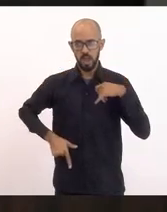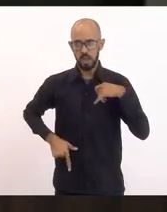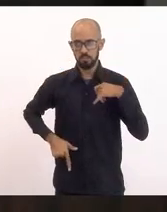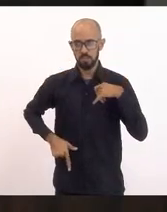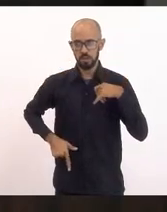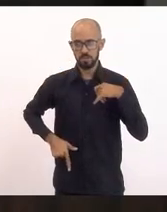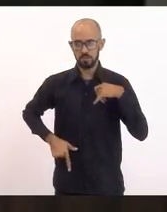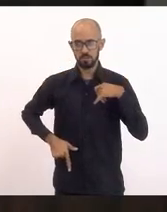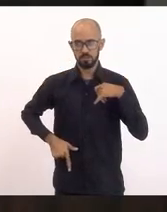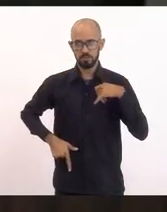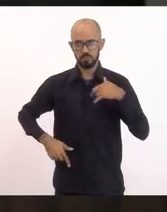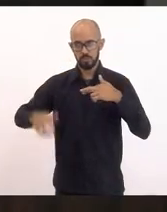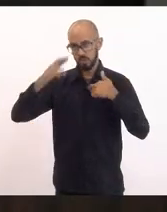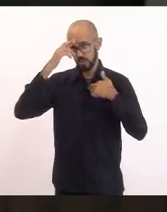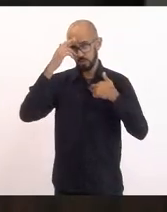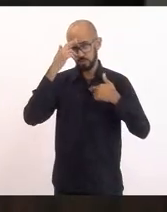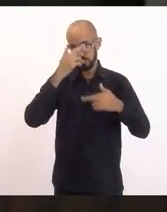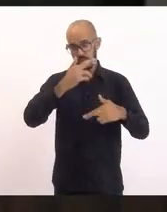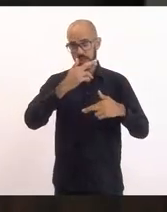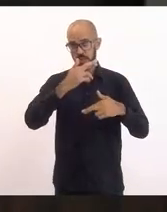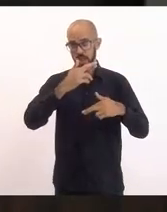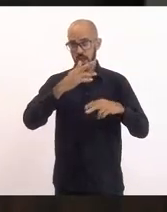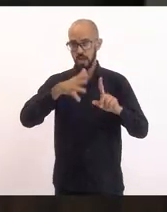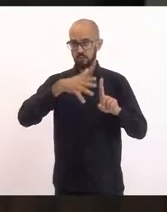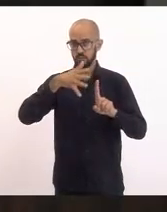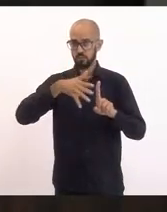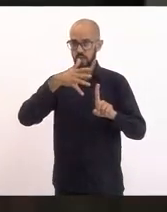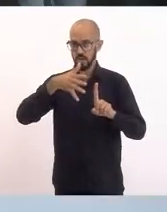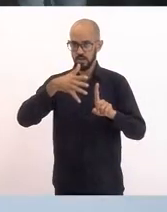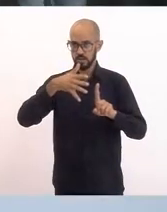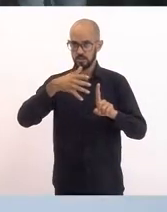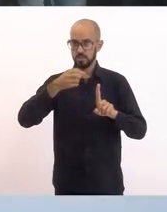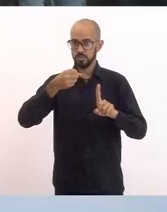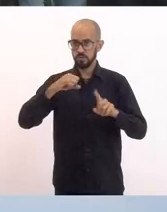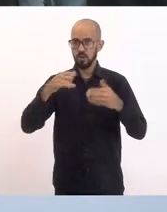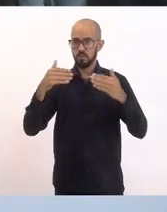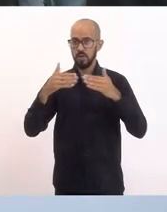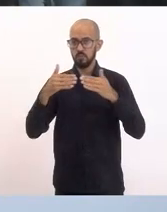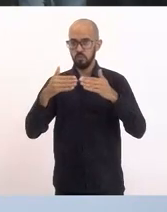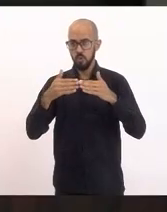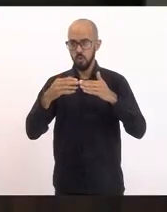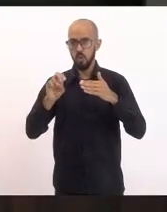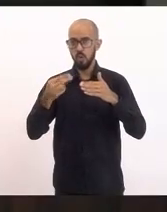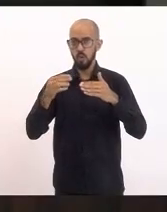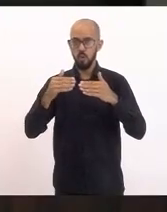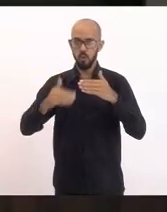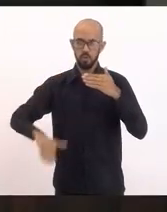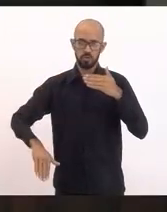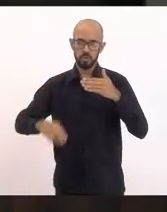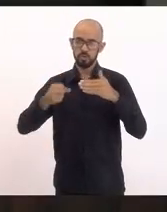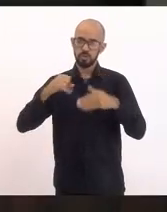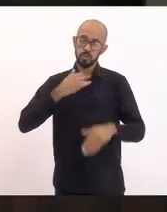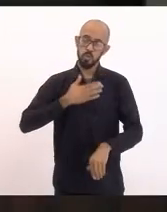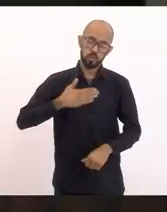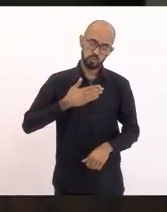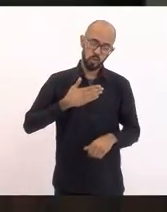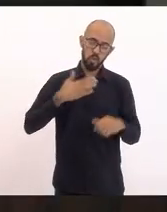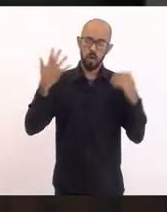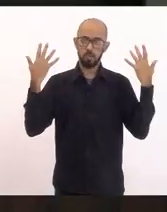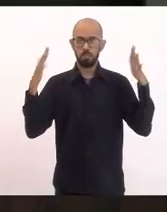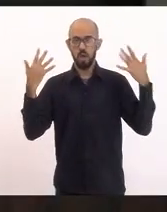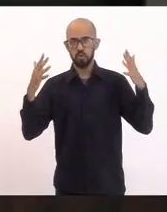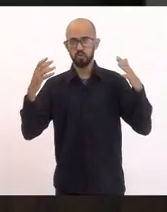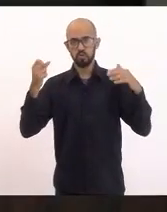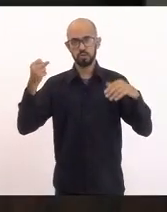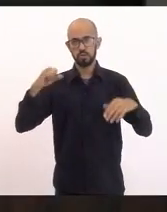parlamentar. Favor ou contra o veto, por favor, ao final da fala... Se gostou, aplaude. Se não gostou, pode